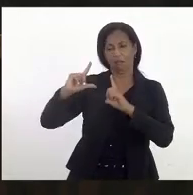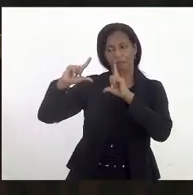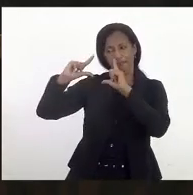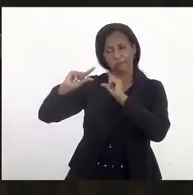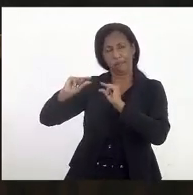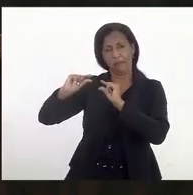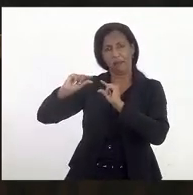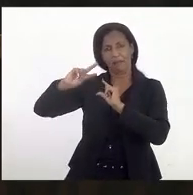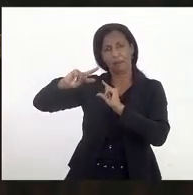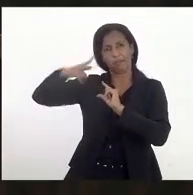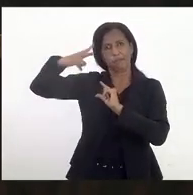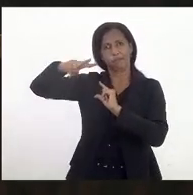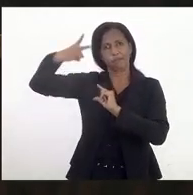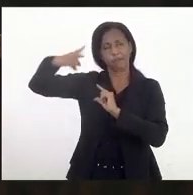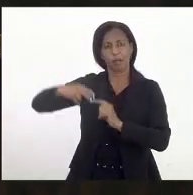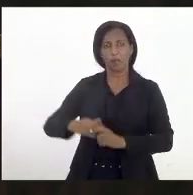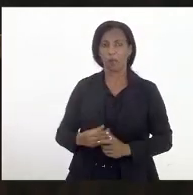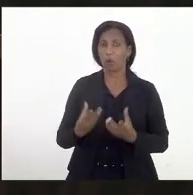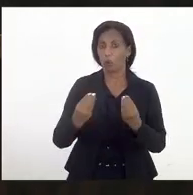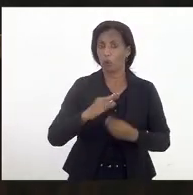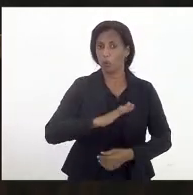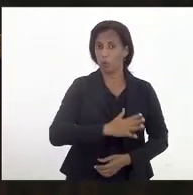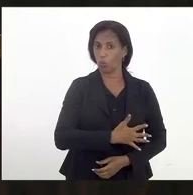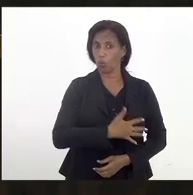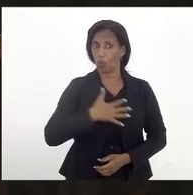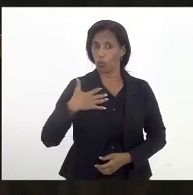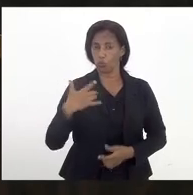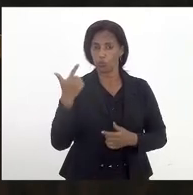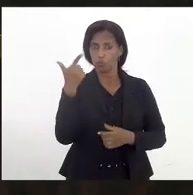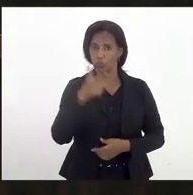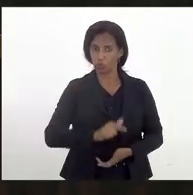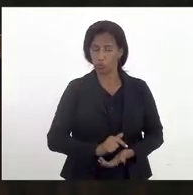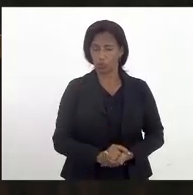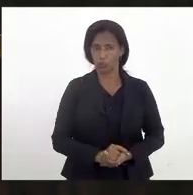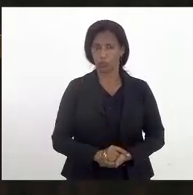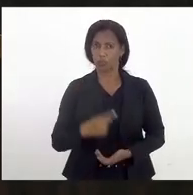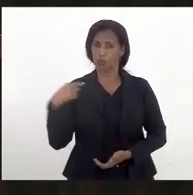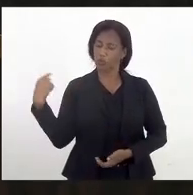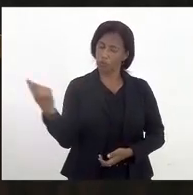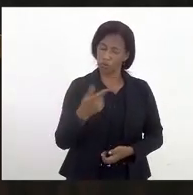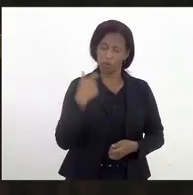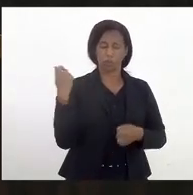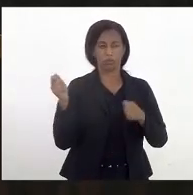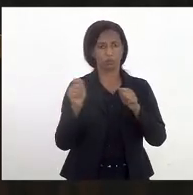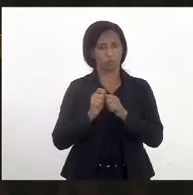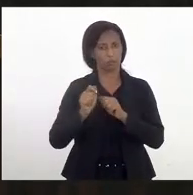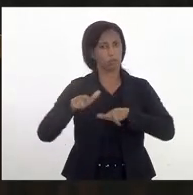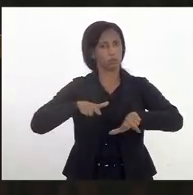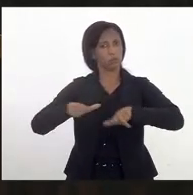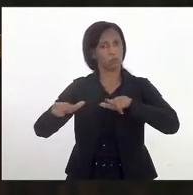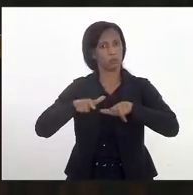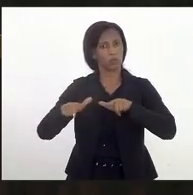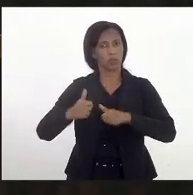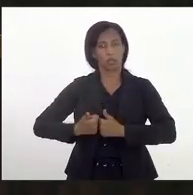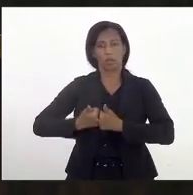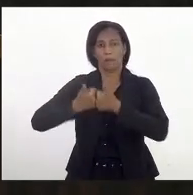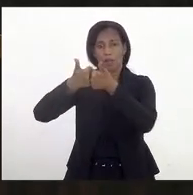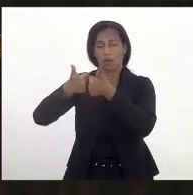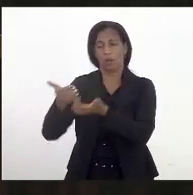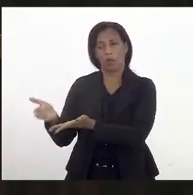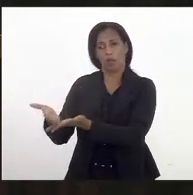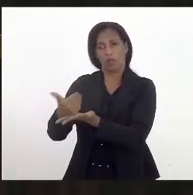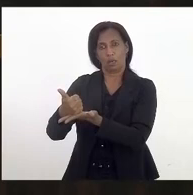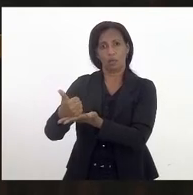é tão com muito orgulho de novo vamos fazendo nosso papel tentando melhorar arrecadação do